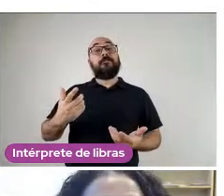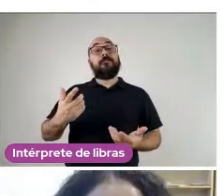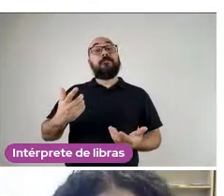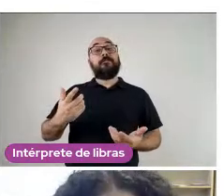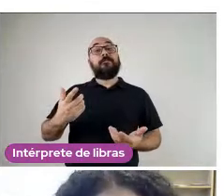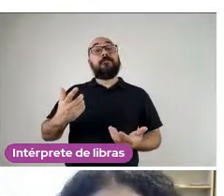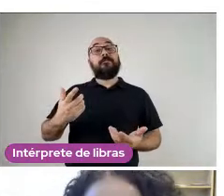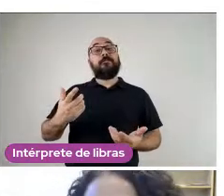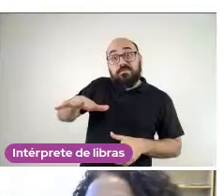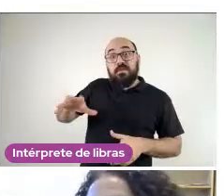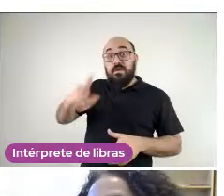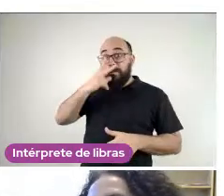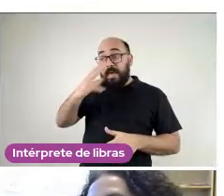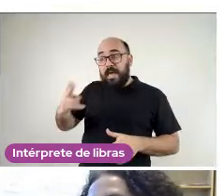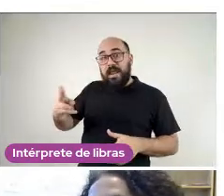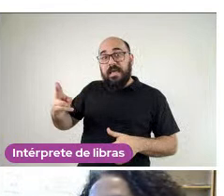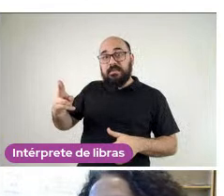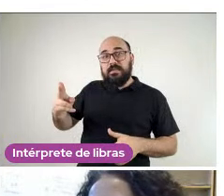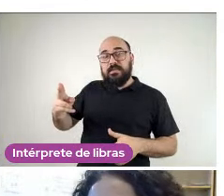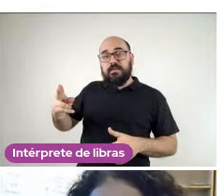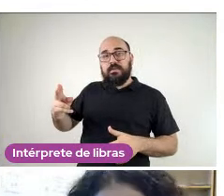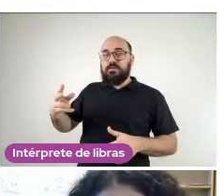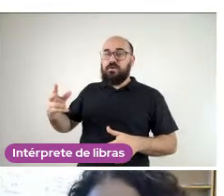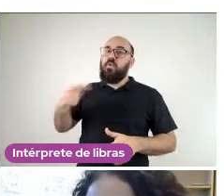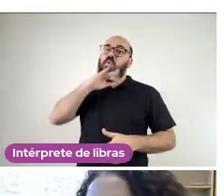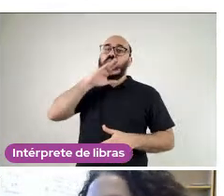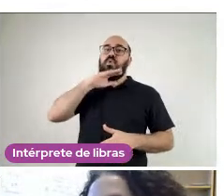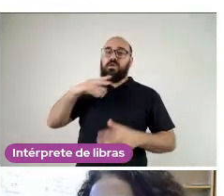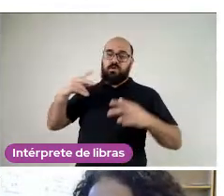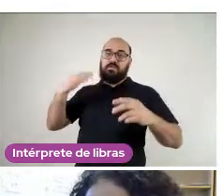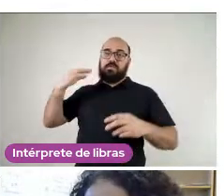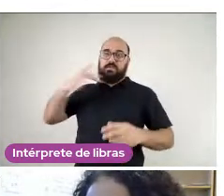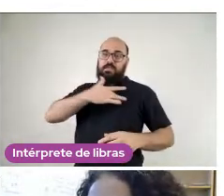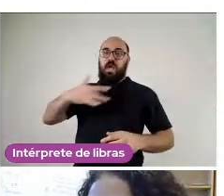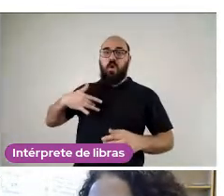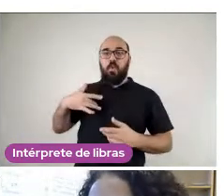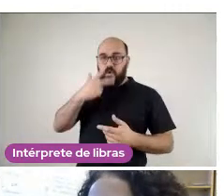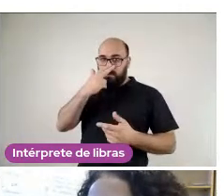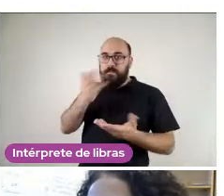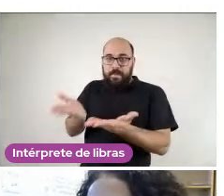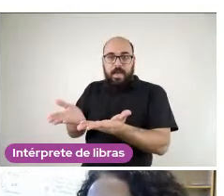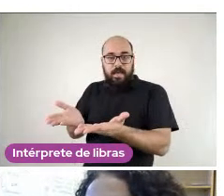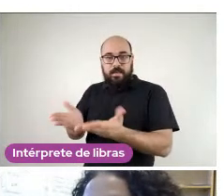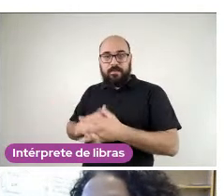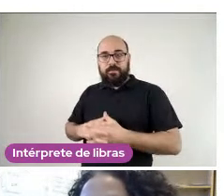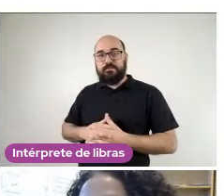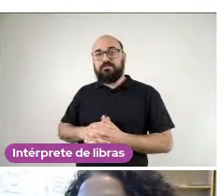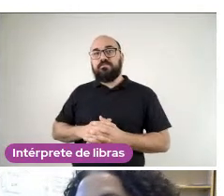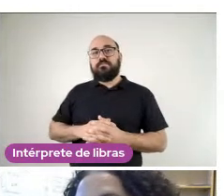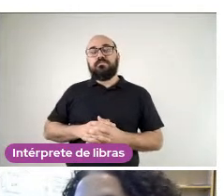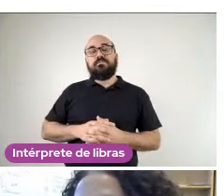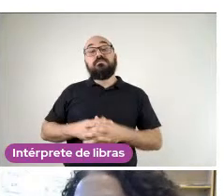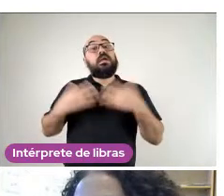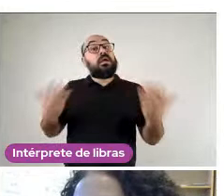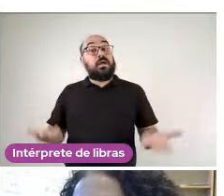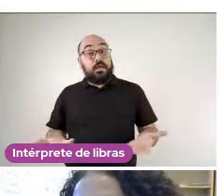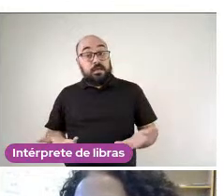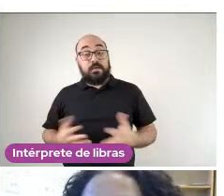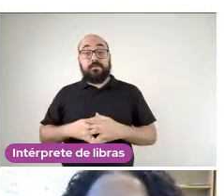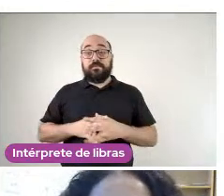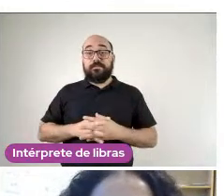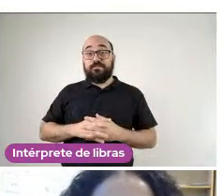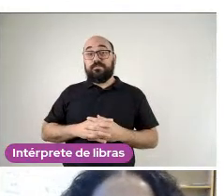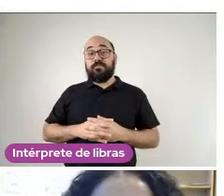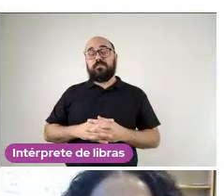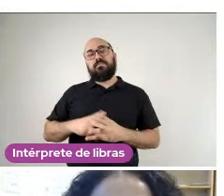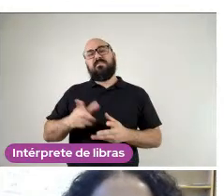sendo nocivos, né, como tendo efeitos negativos. E aí a gente tem, né, também